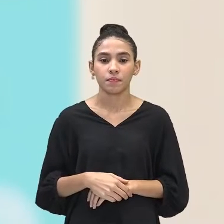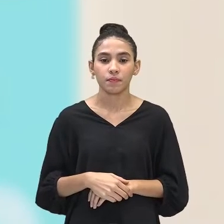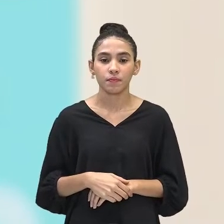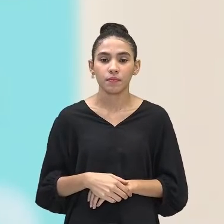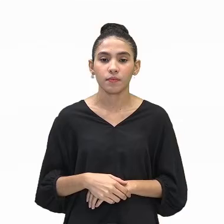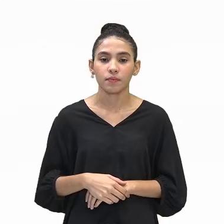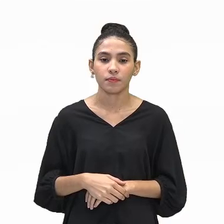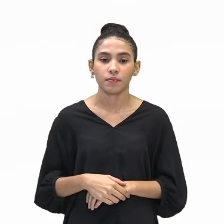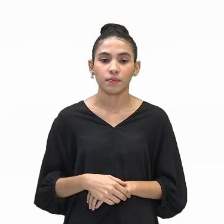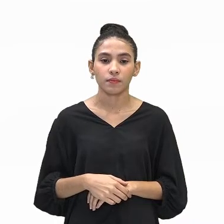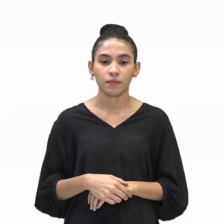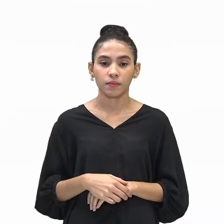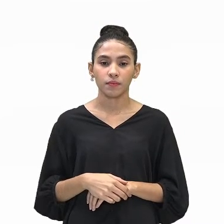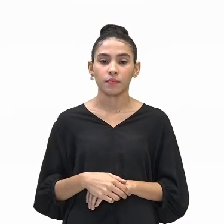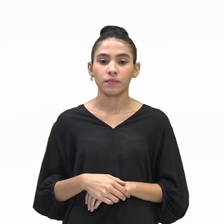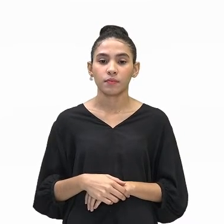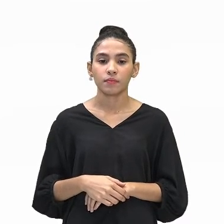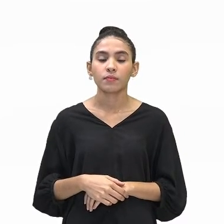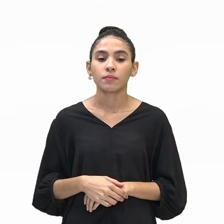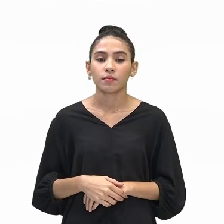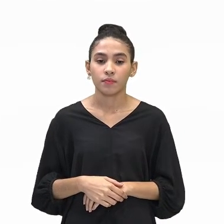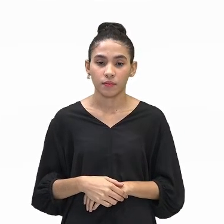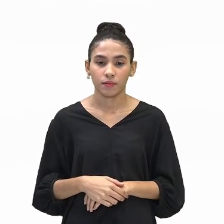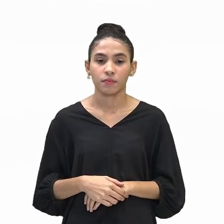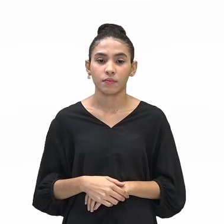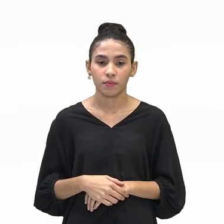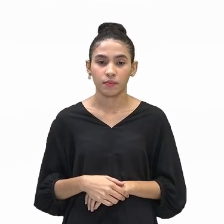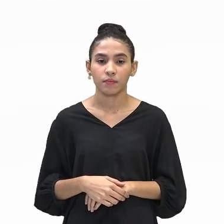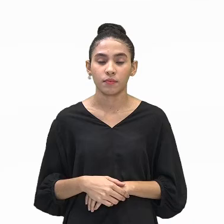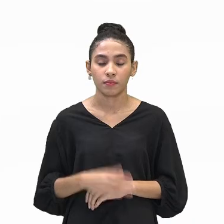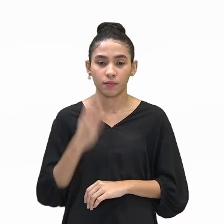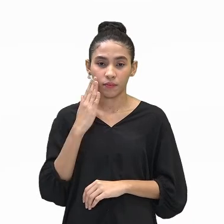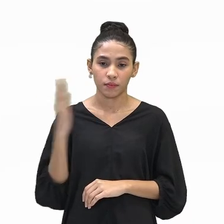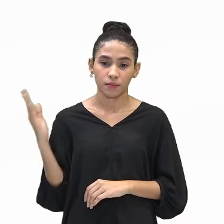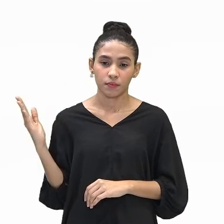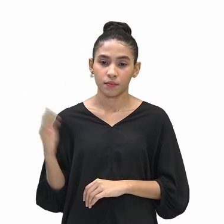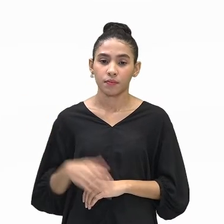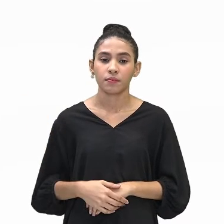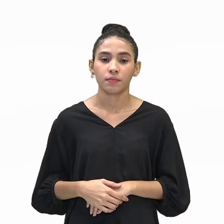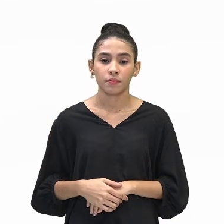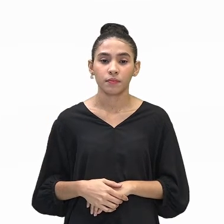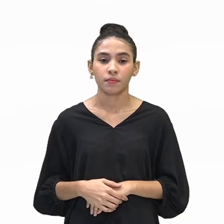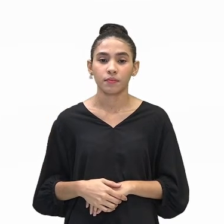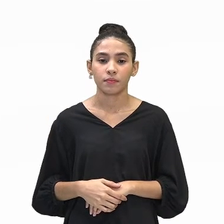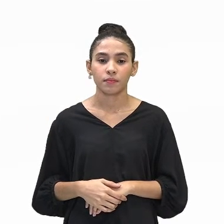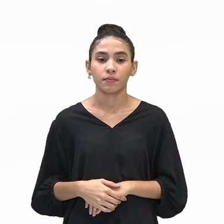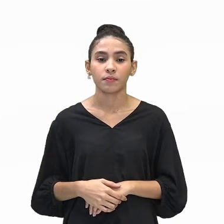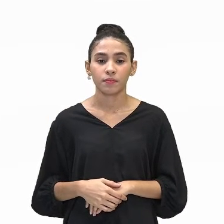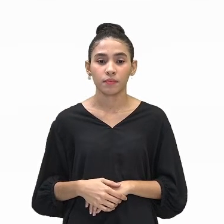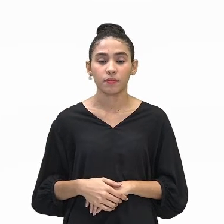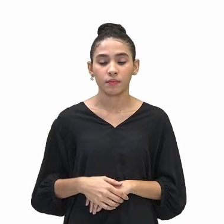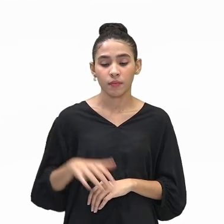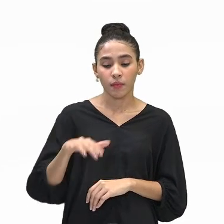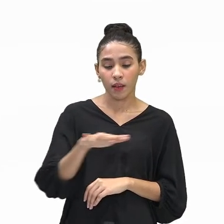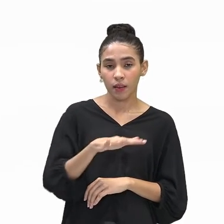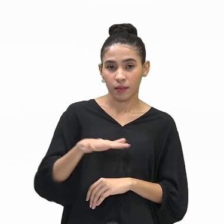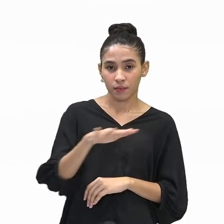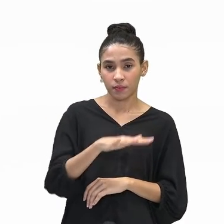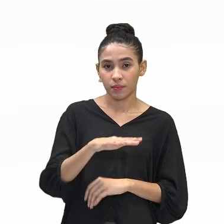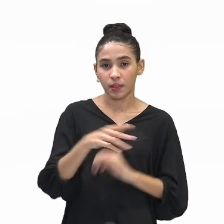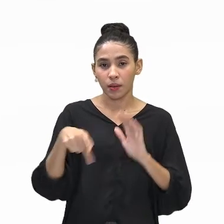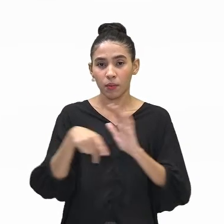Gama. Acompanhem comigo. Olha o que diz. Trecho de Uruguai. Canto primeiro. A habitação